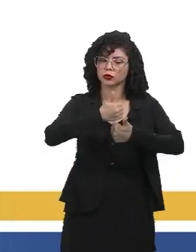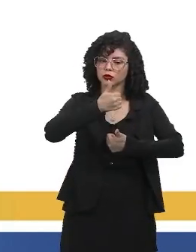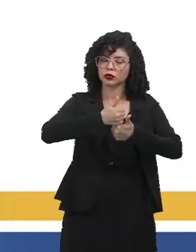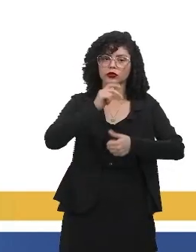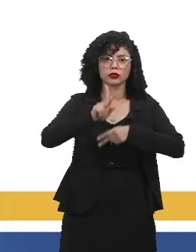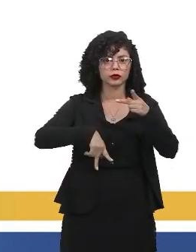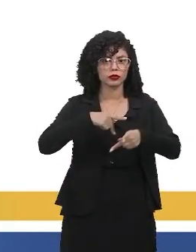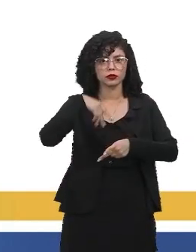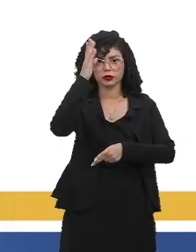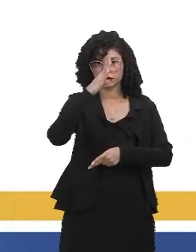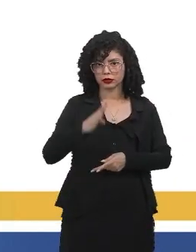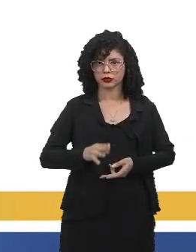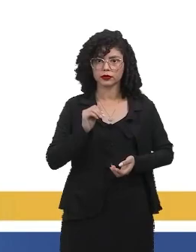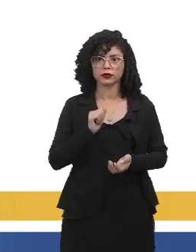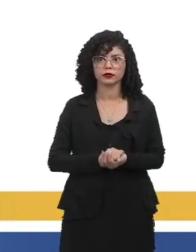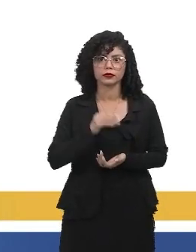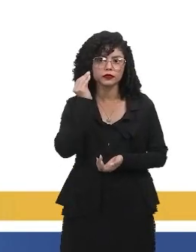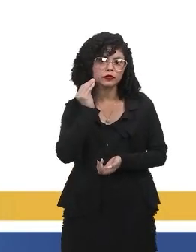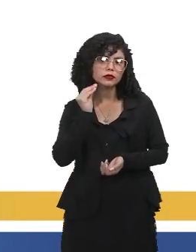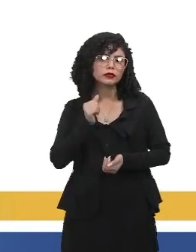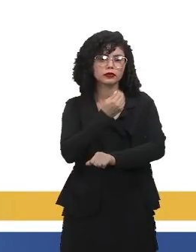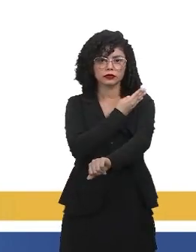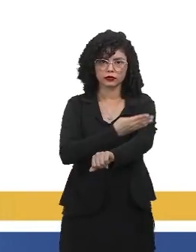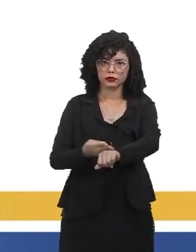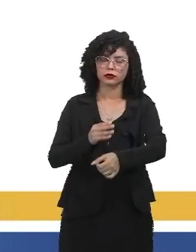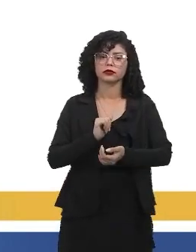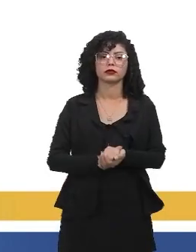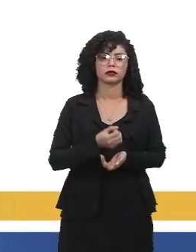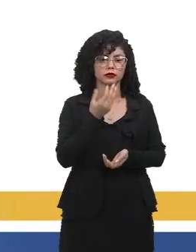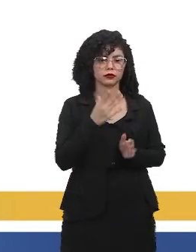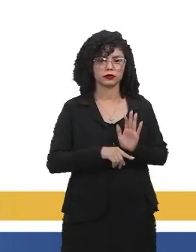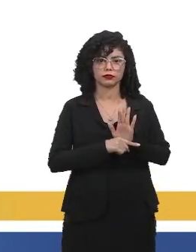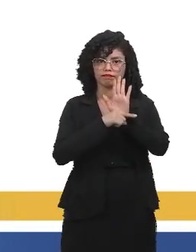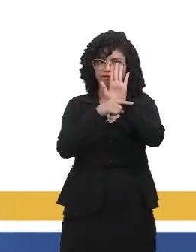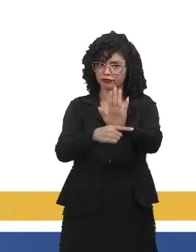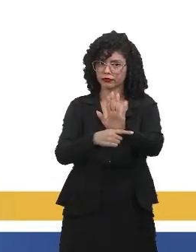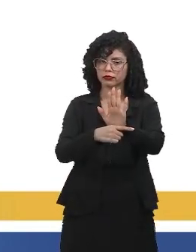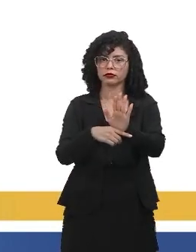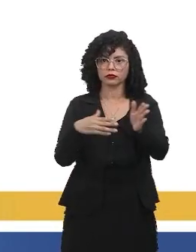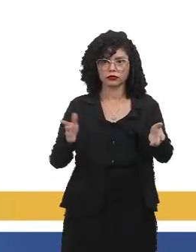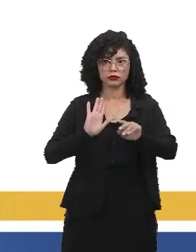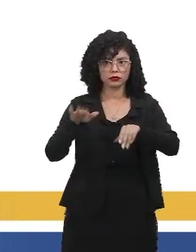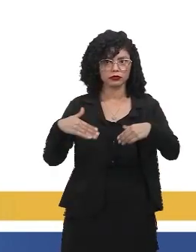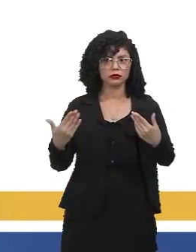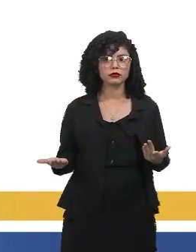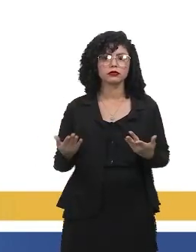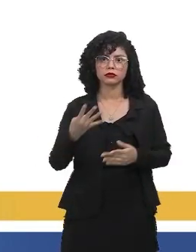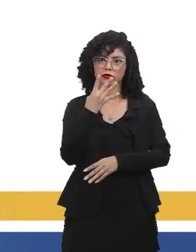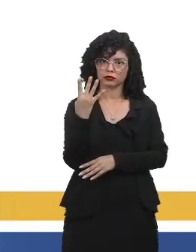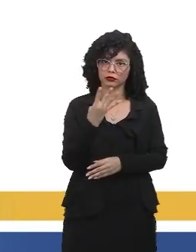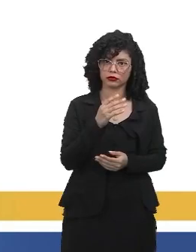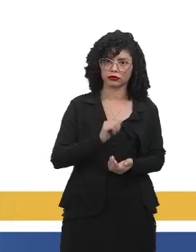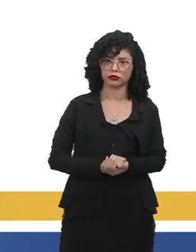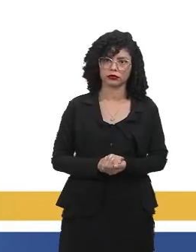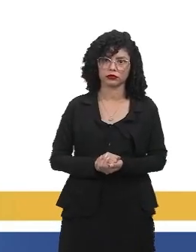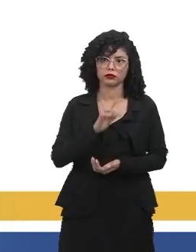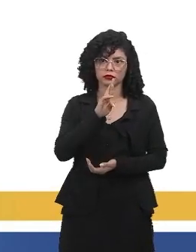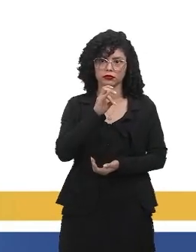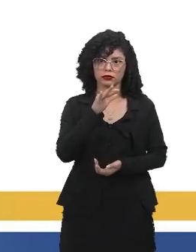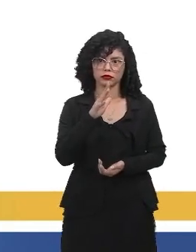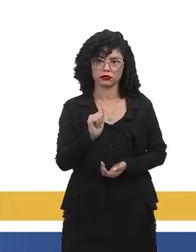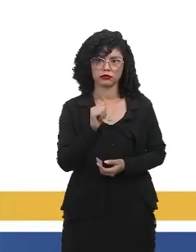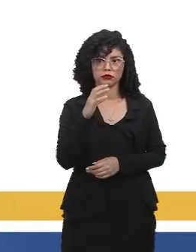da população brasileira, uma tentativa de embranquecimento que é muito bem representada no quadro A Redenção de Cã, que mostra